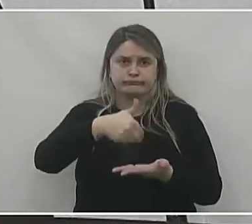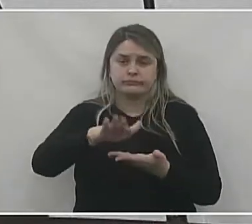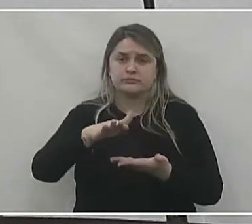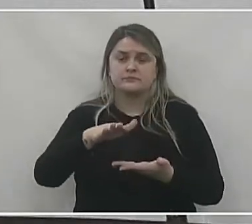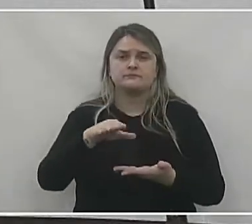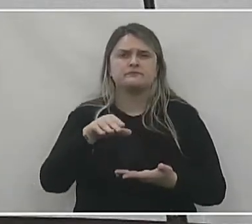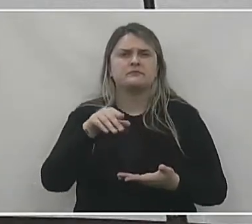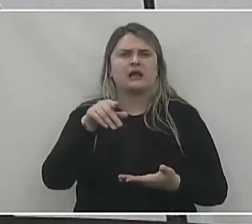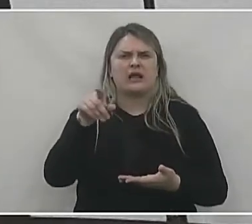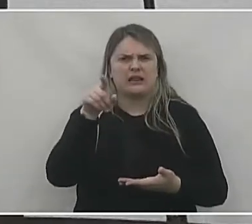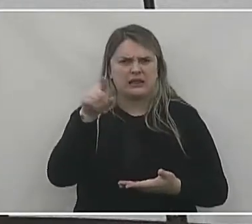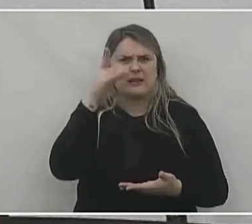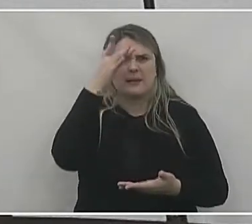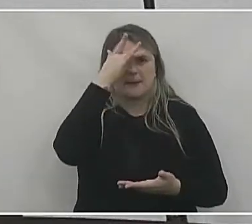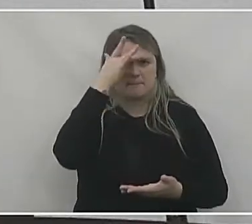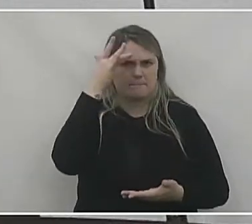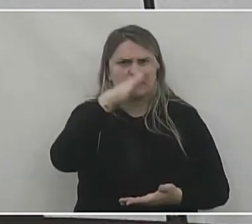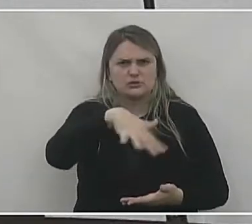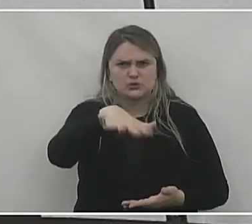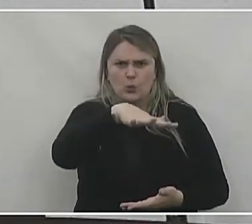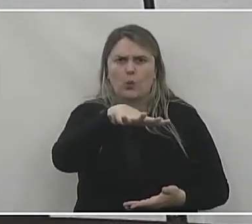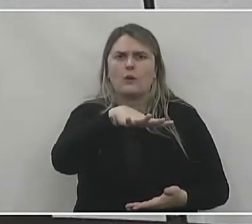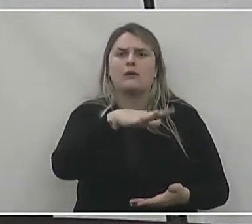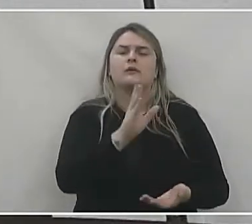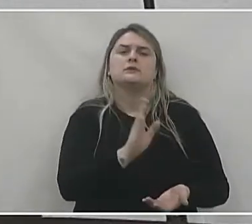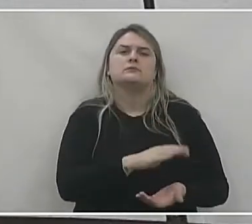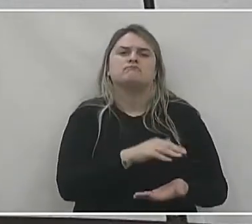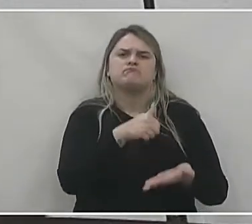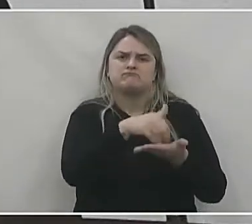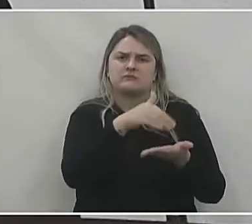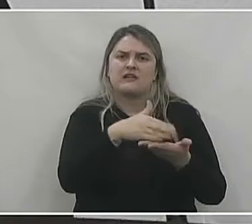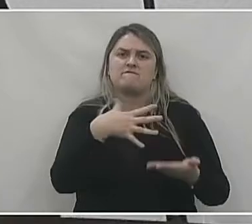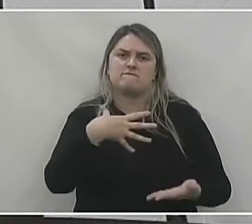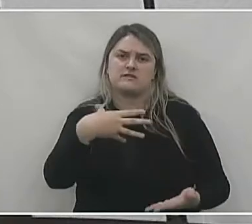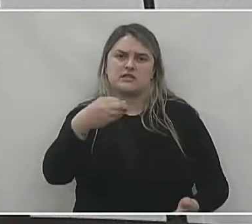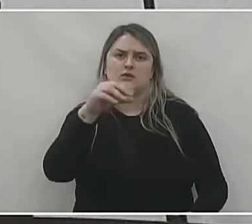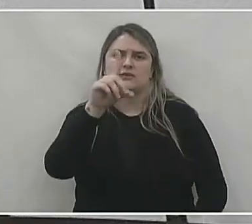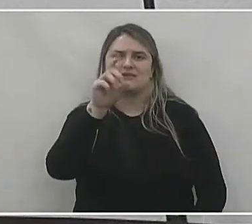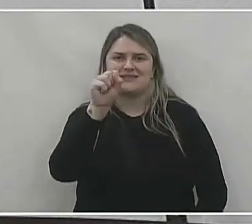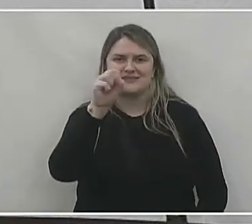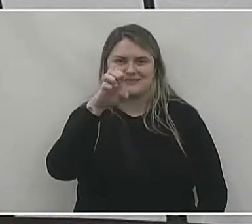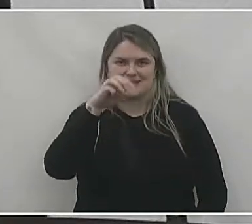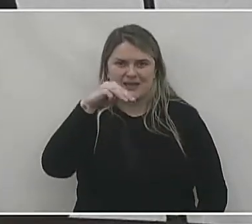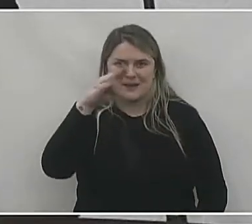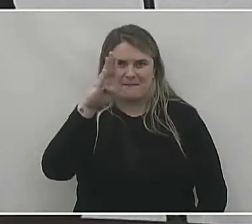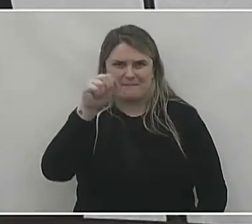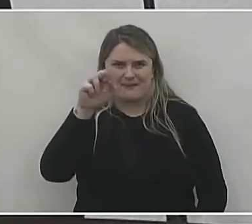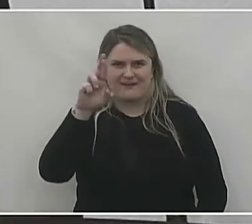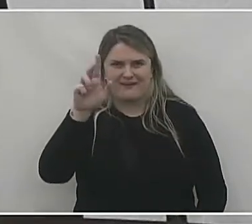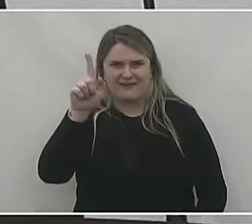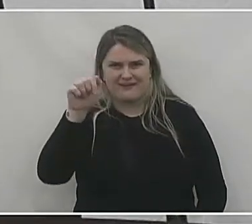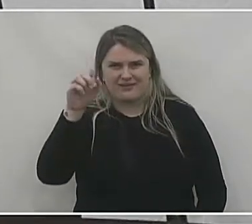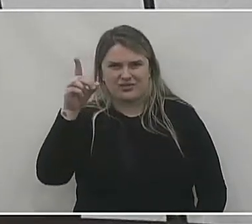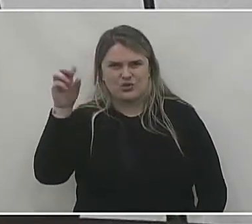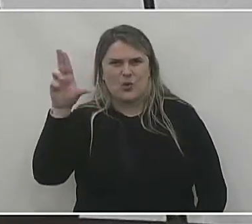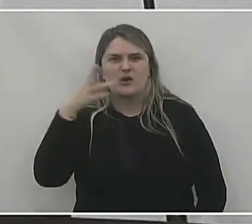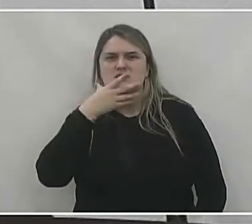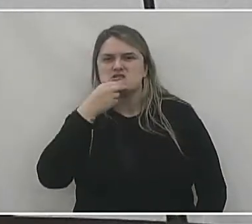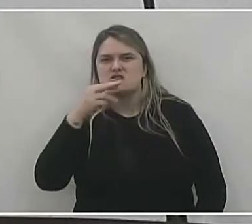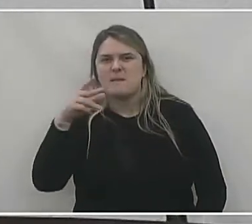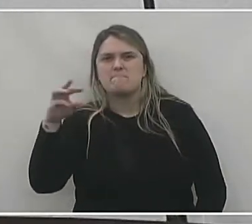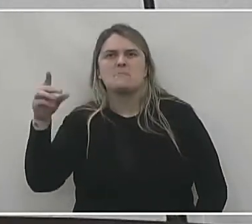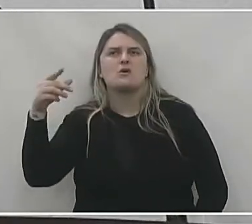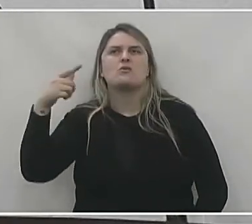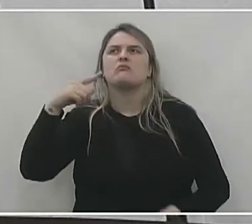naquele bolo de funcionários foi filho de desembargador, filho de irmão de